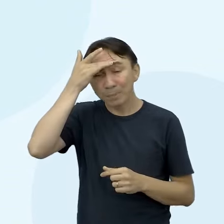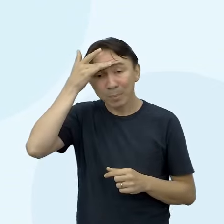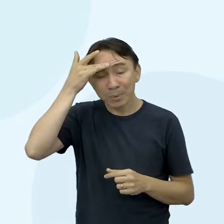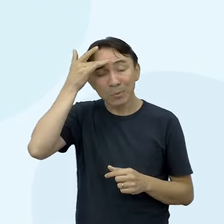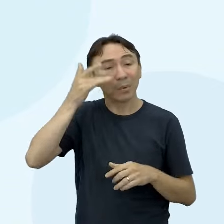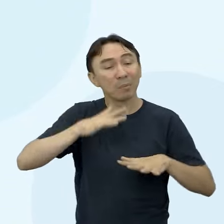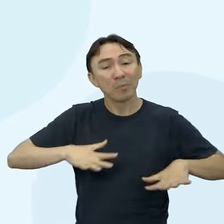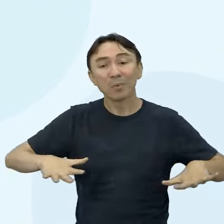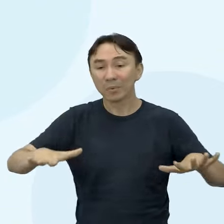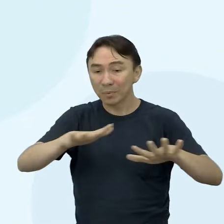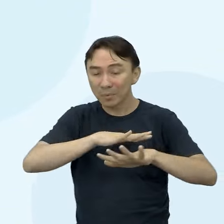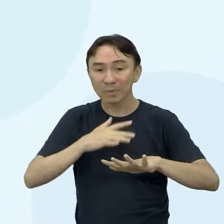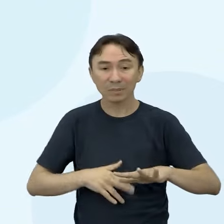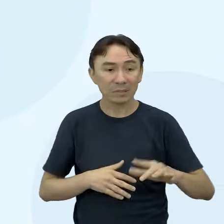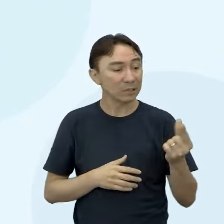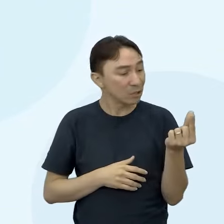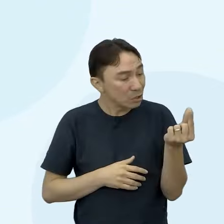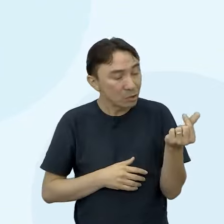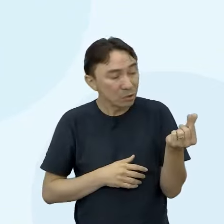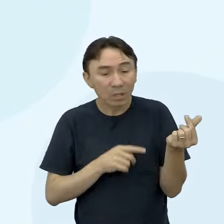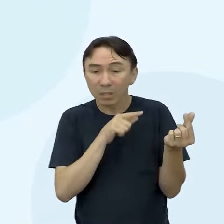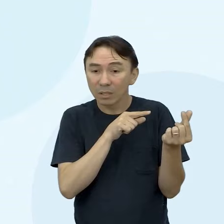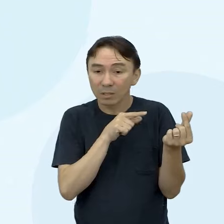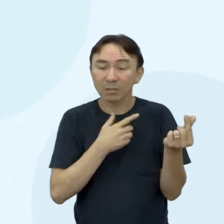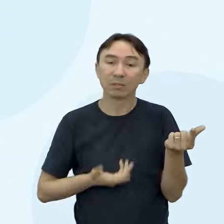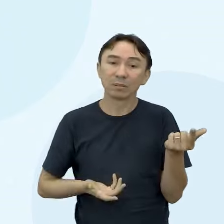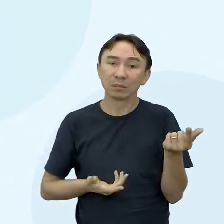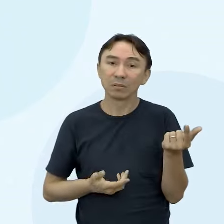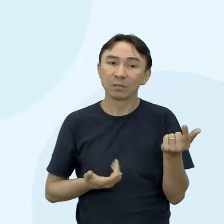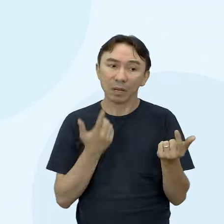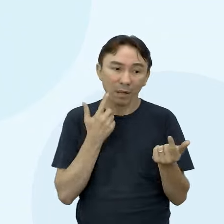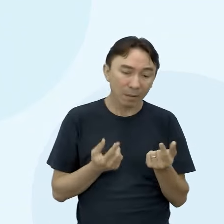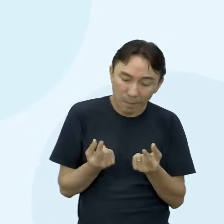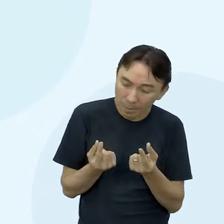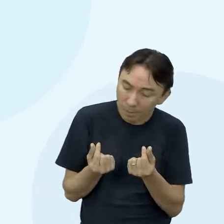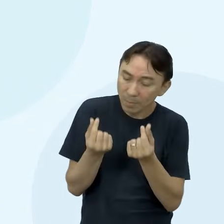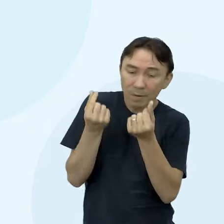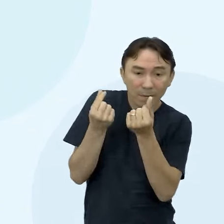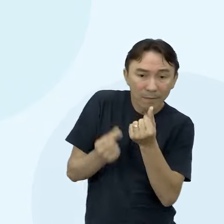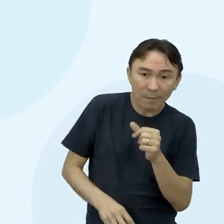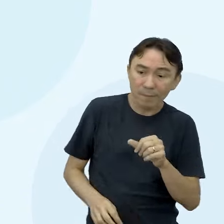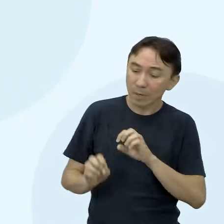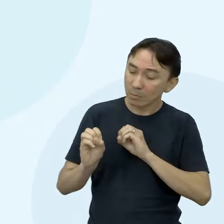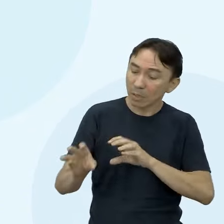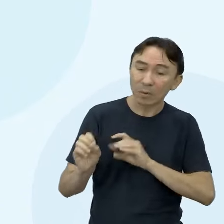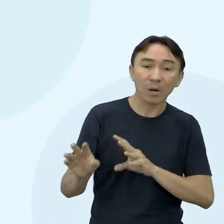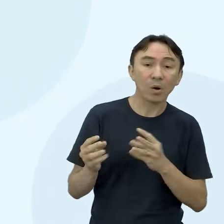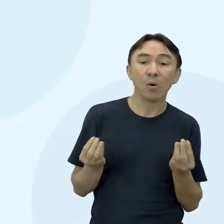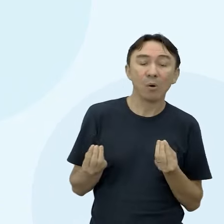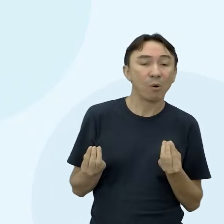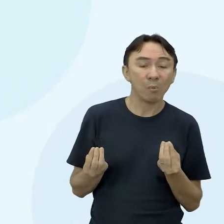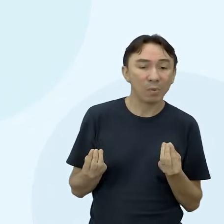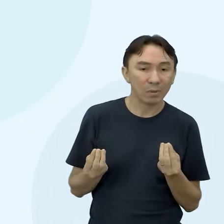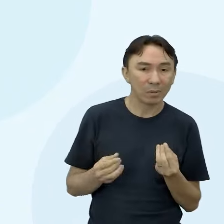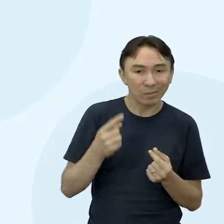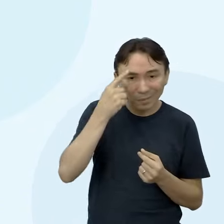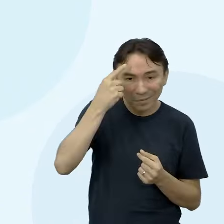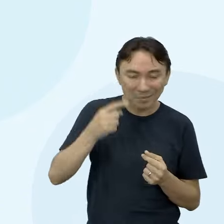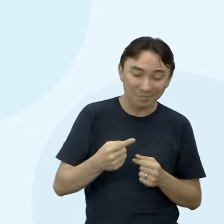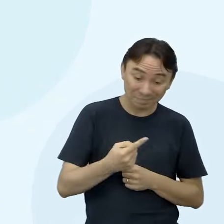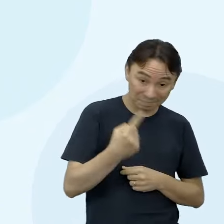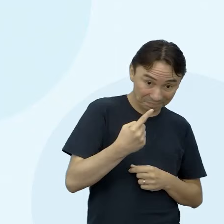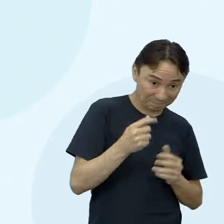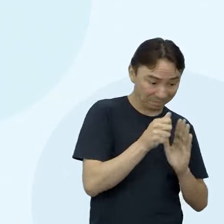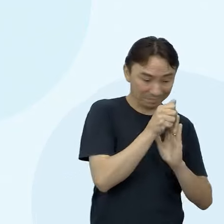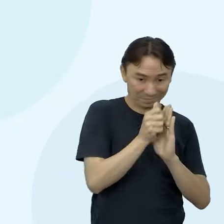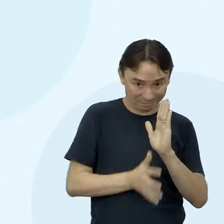a relação das pessoas com a educação financeira. Então, lá no começo, na primeira atividade, quando a gente